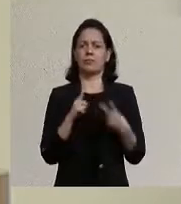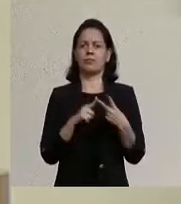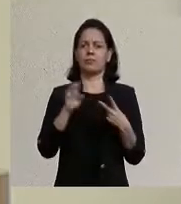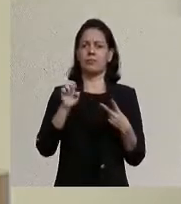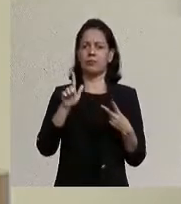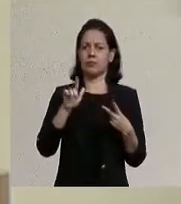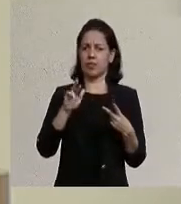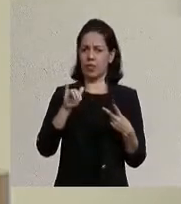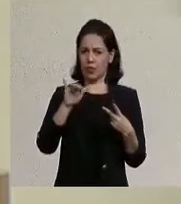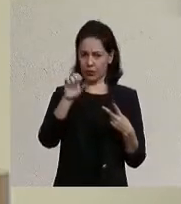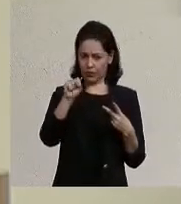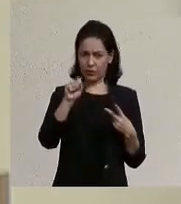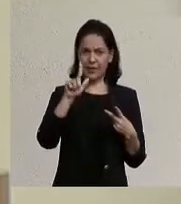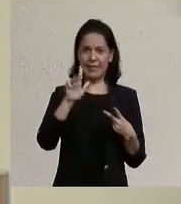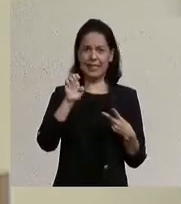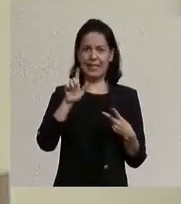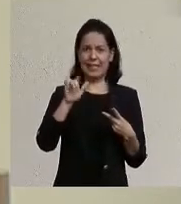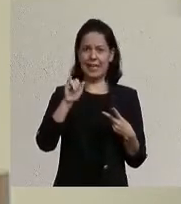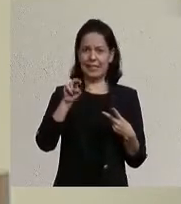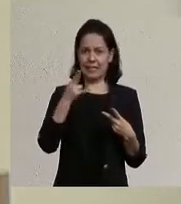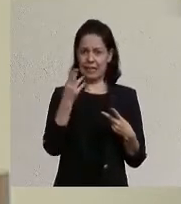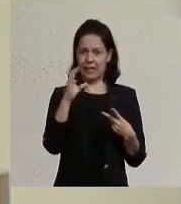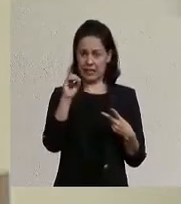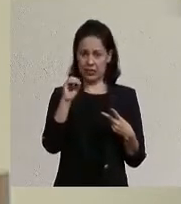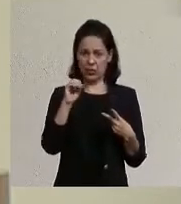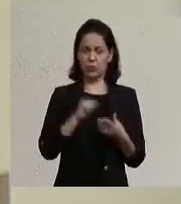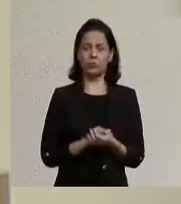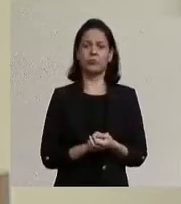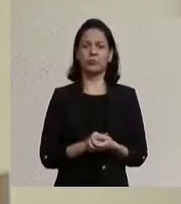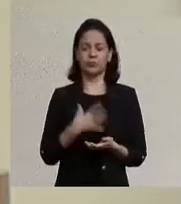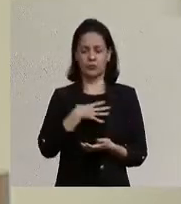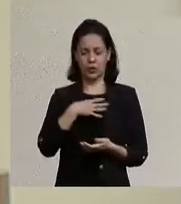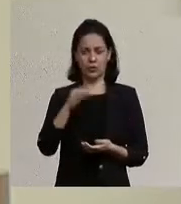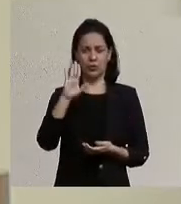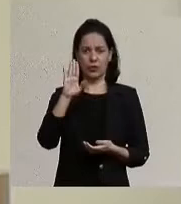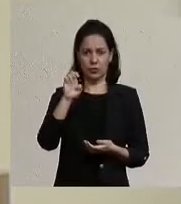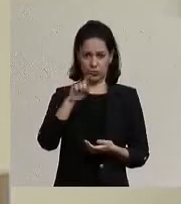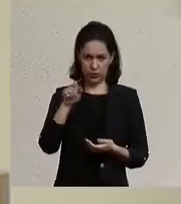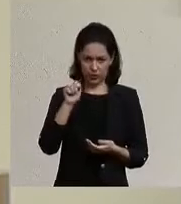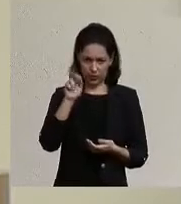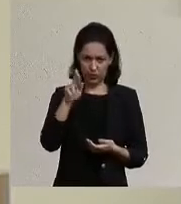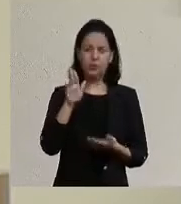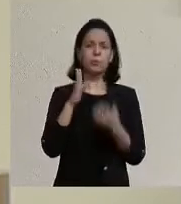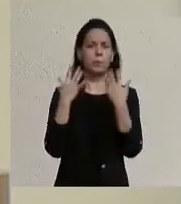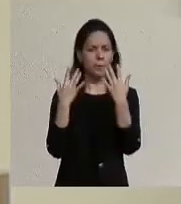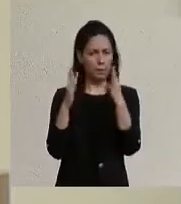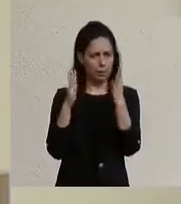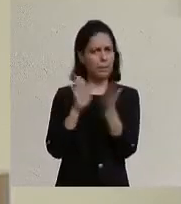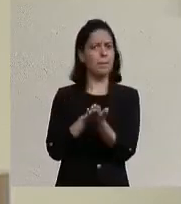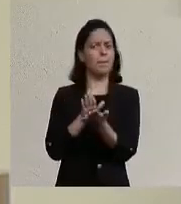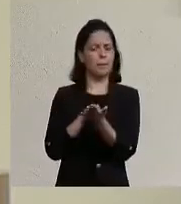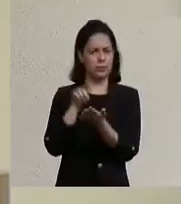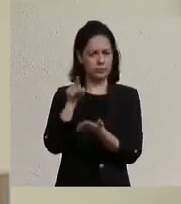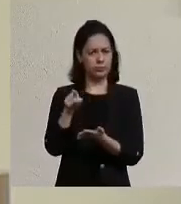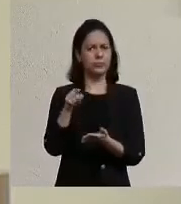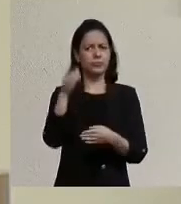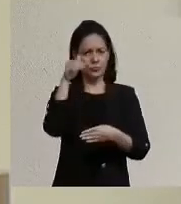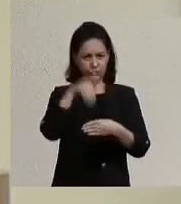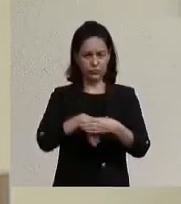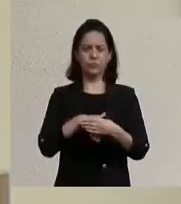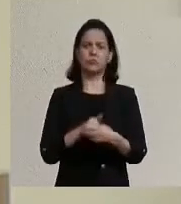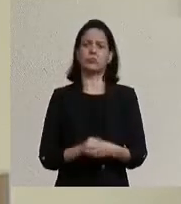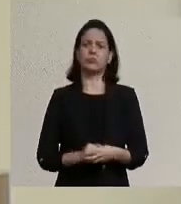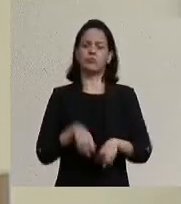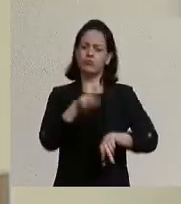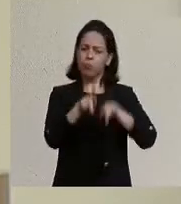César Lelinho o irmão do Elvis do filho do César parabéns pela sua votação e agradecer também a